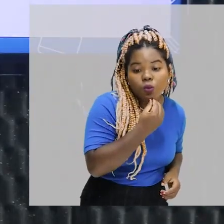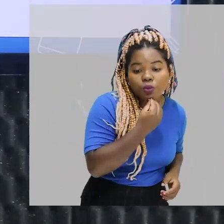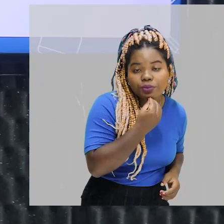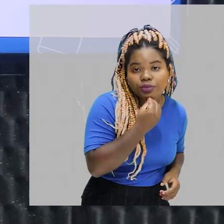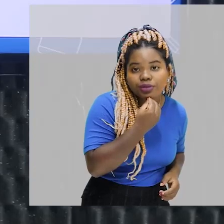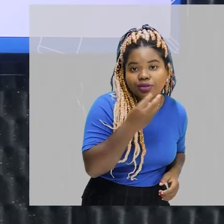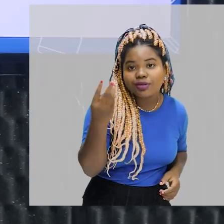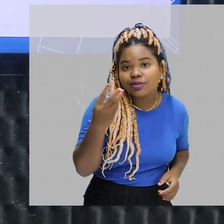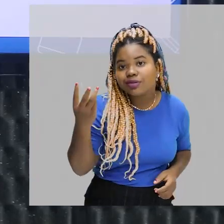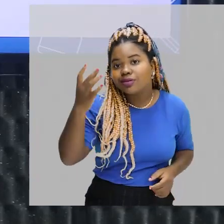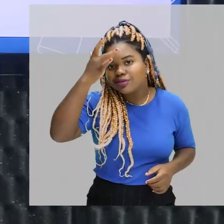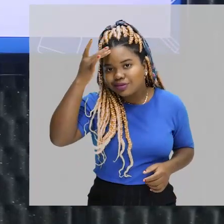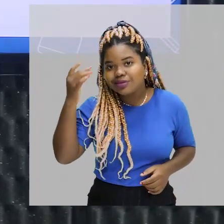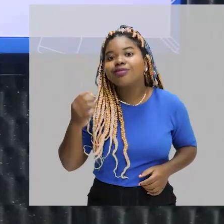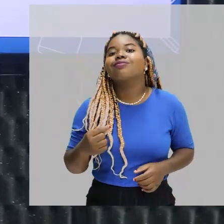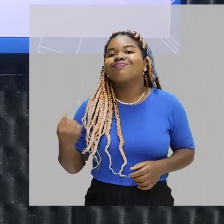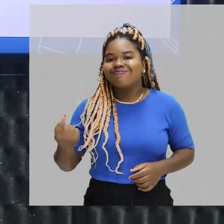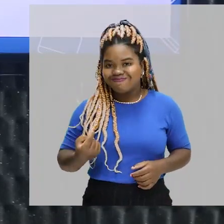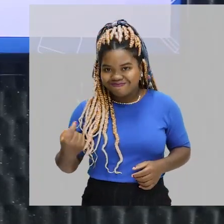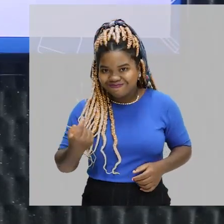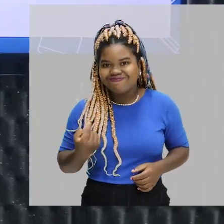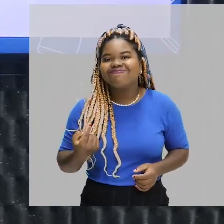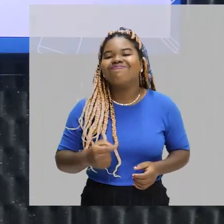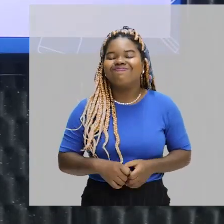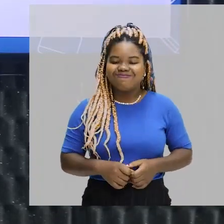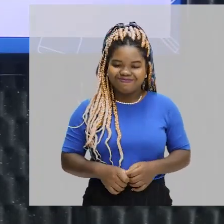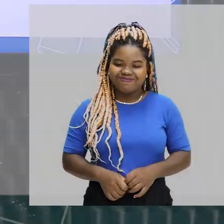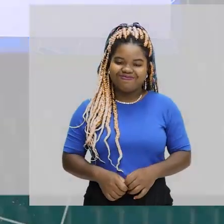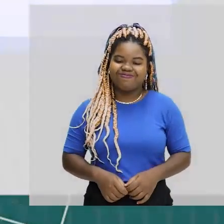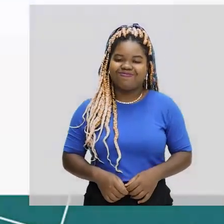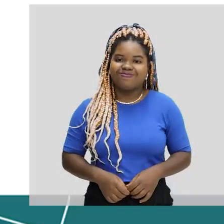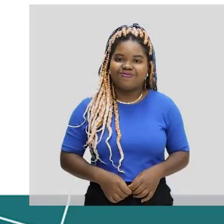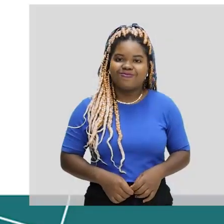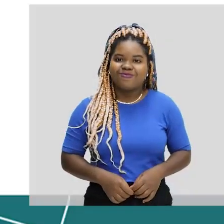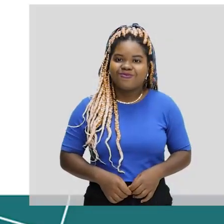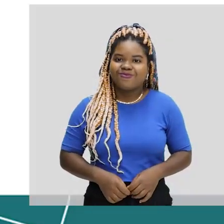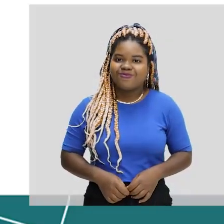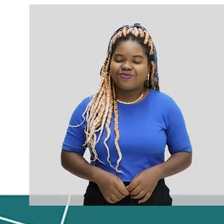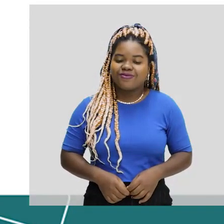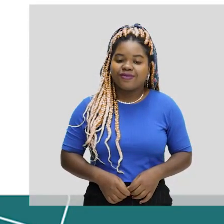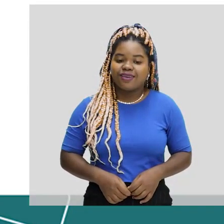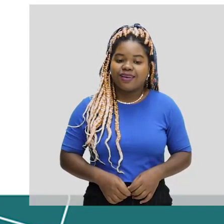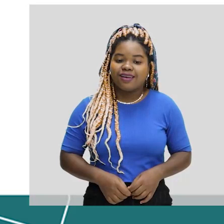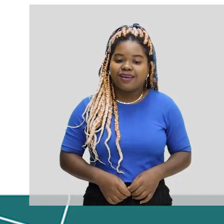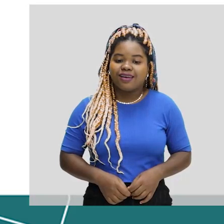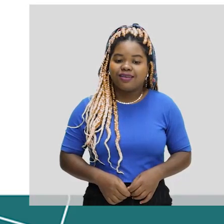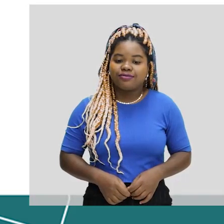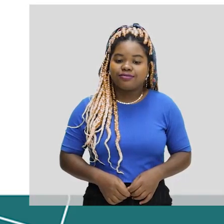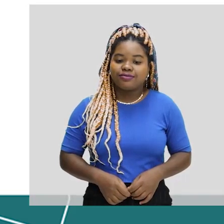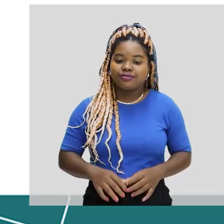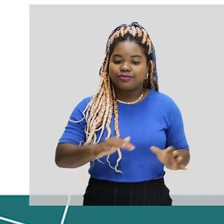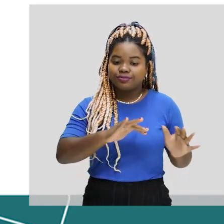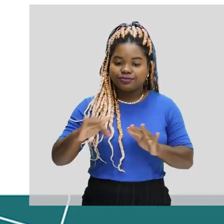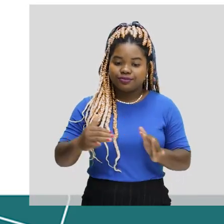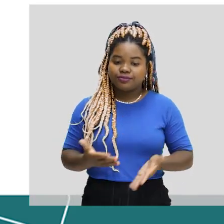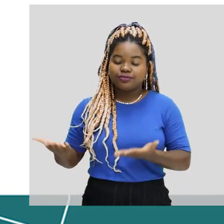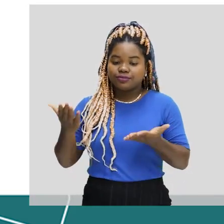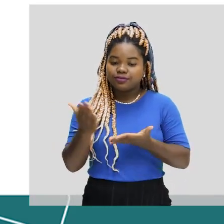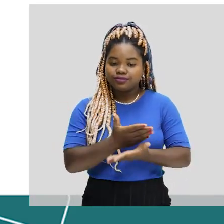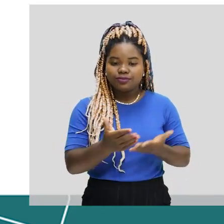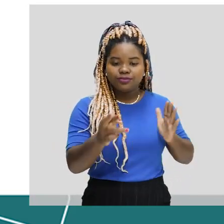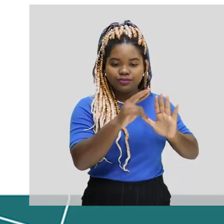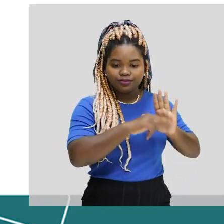na terceira pessoa do singular, que é o sujeito, tá bom? Agora, vamos passar aqui por umas